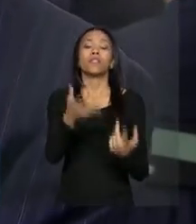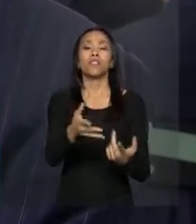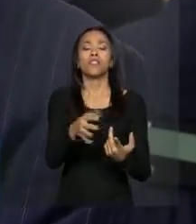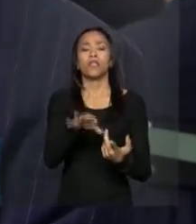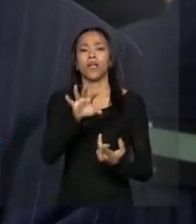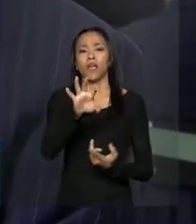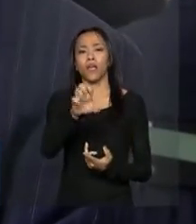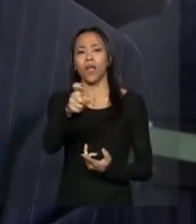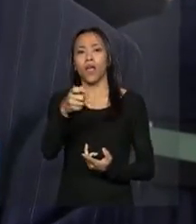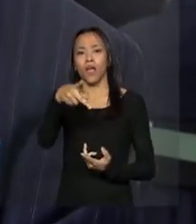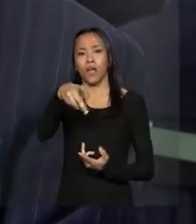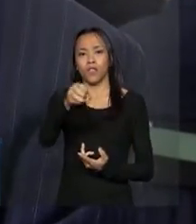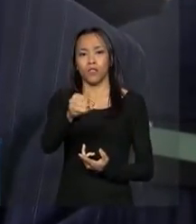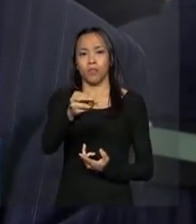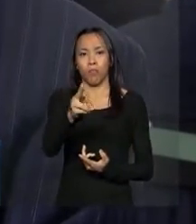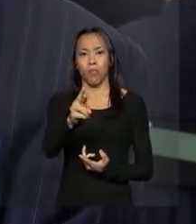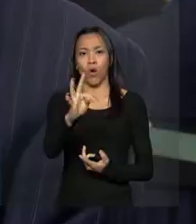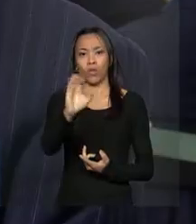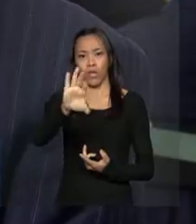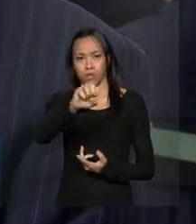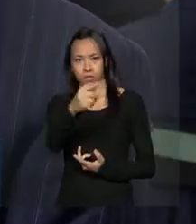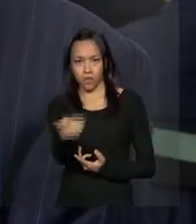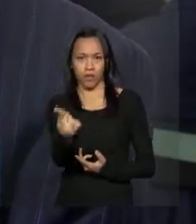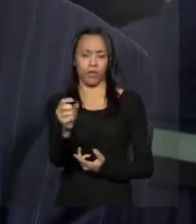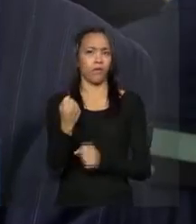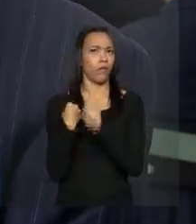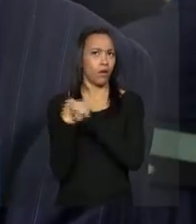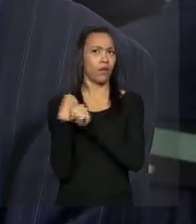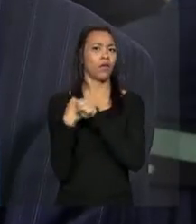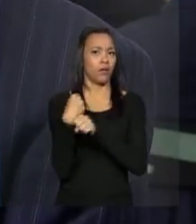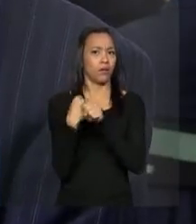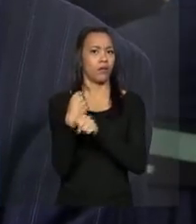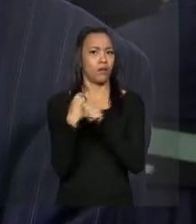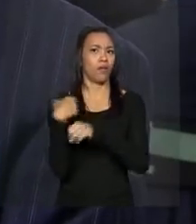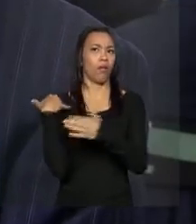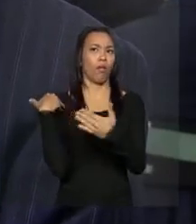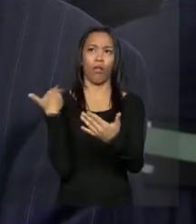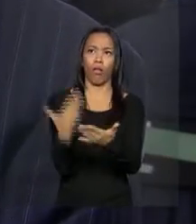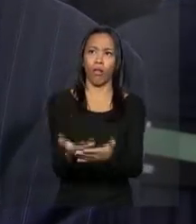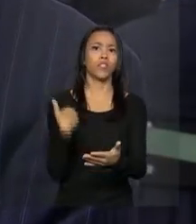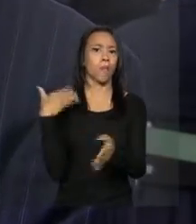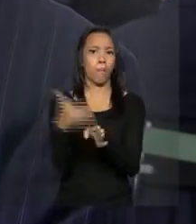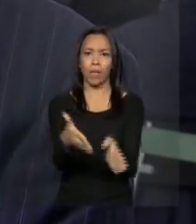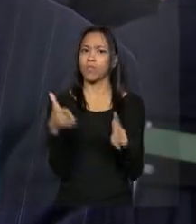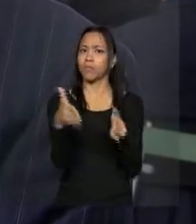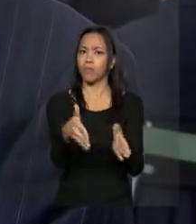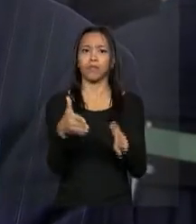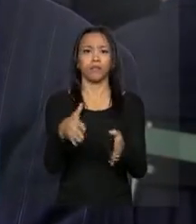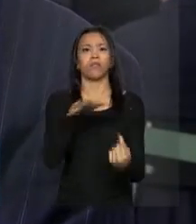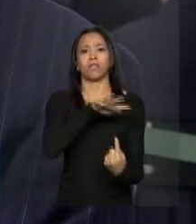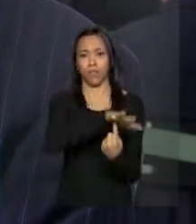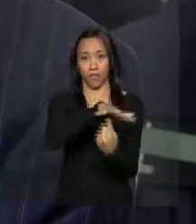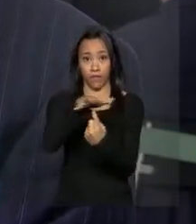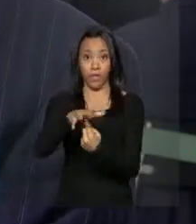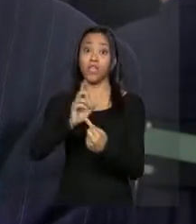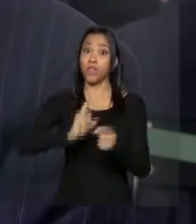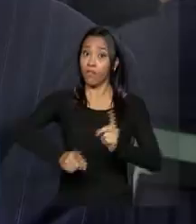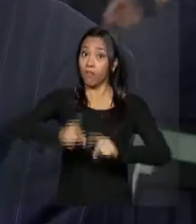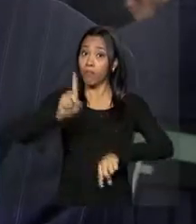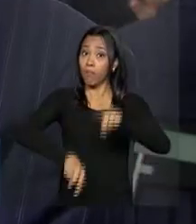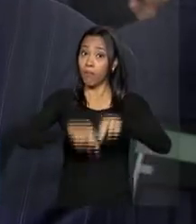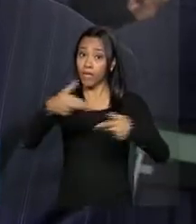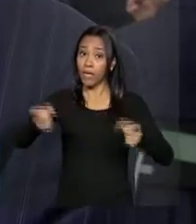77. Então, durante muitos e muitos anos, nós, desde lá, a gente não parou mais de exportar. Hoje eu tenho uma